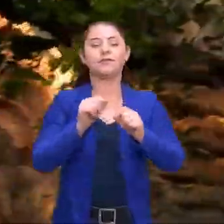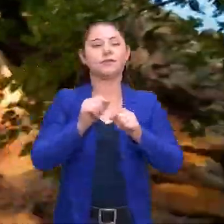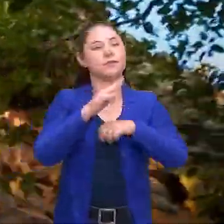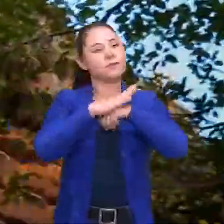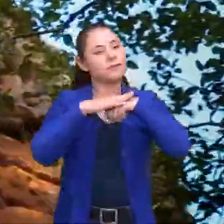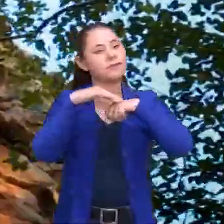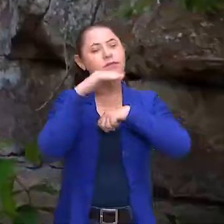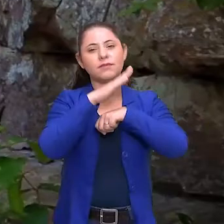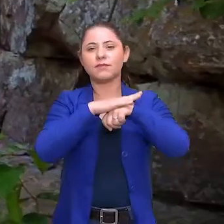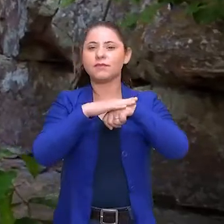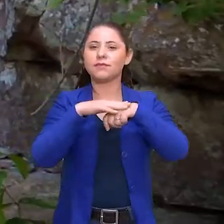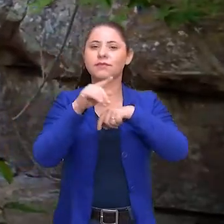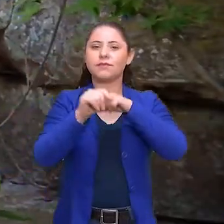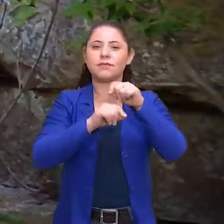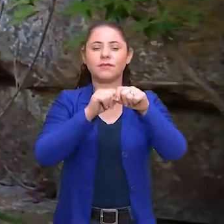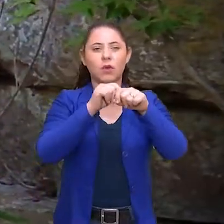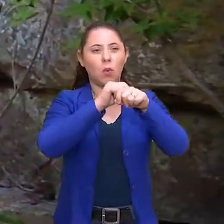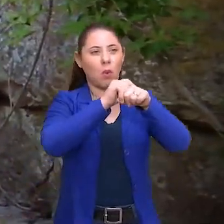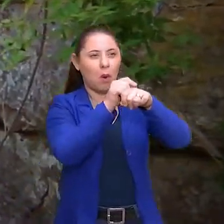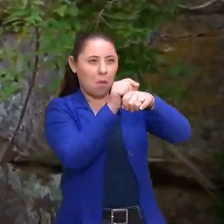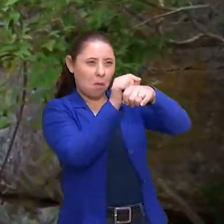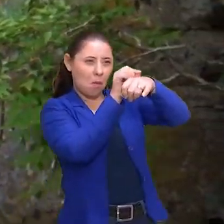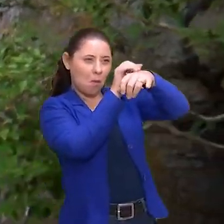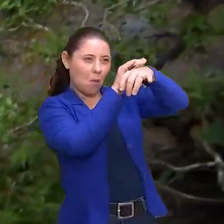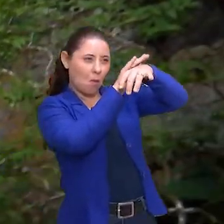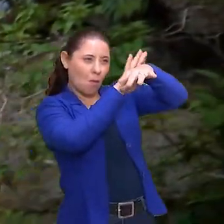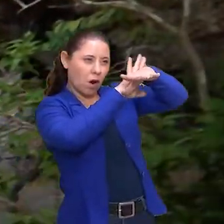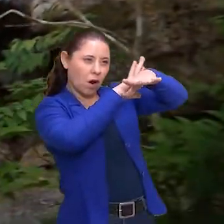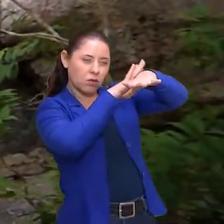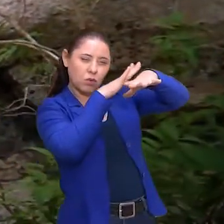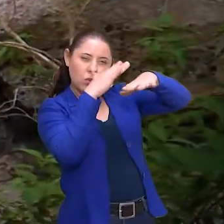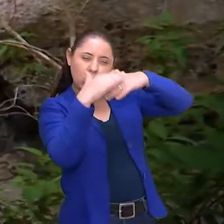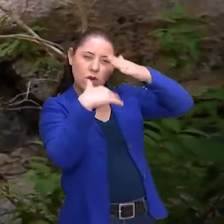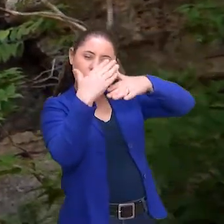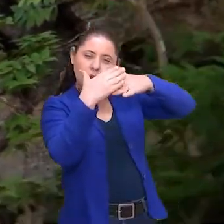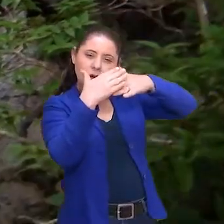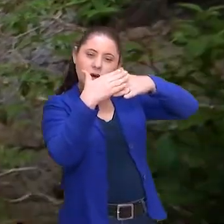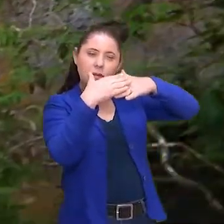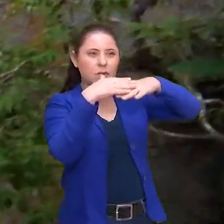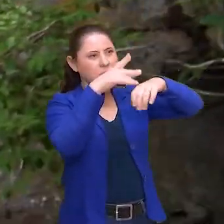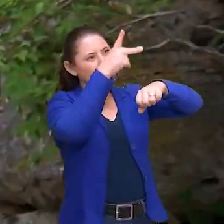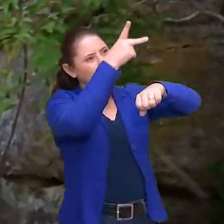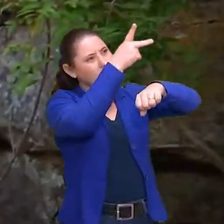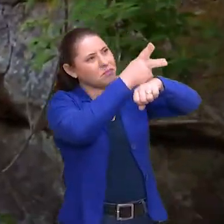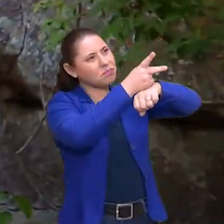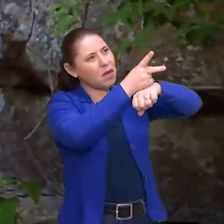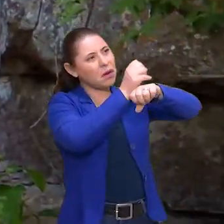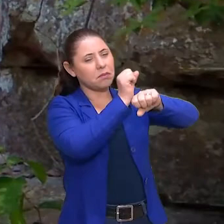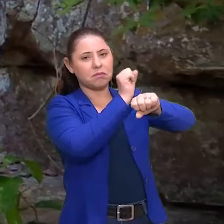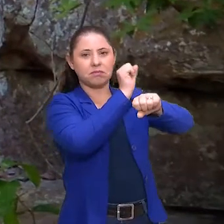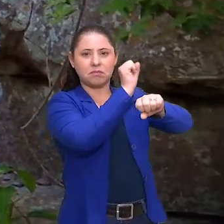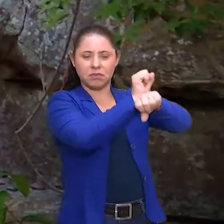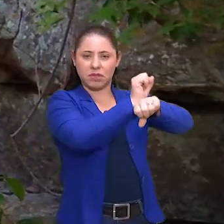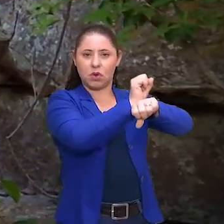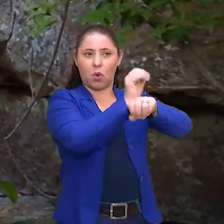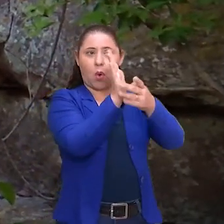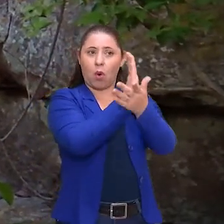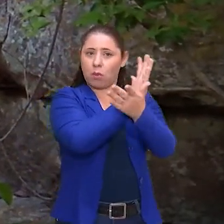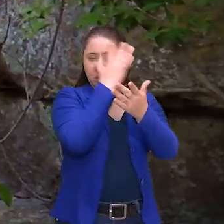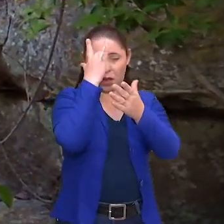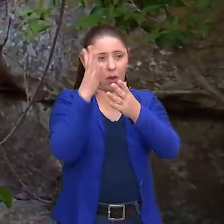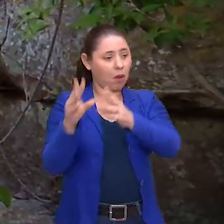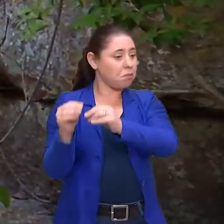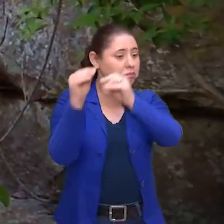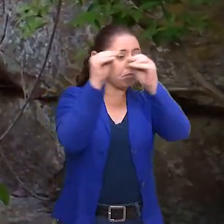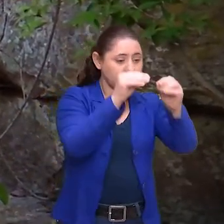Bem-vindos aqui no que a gente carinhosamente chama de Portal do Tempo. É uma formação rochosa curiosa, essa pedra parou aí